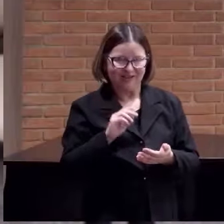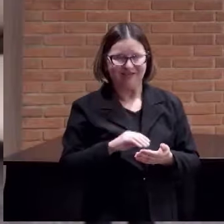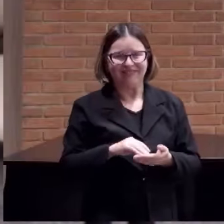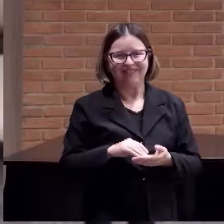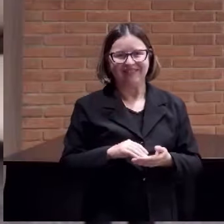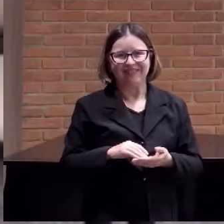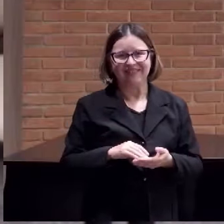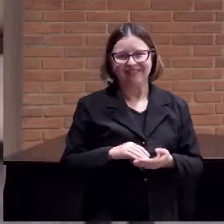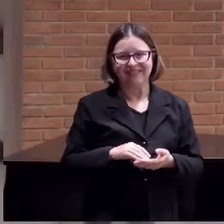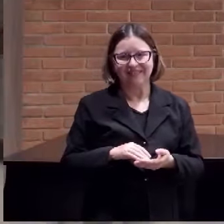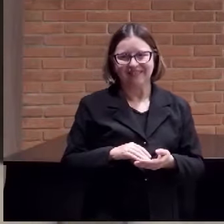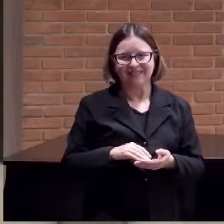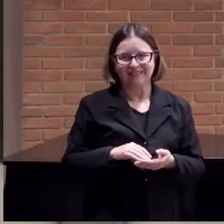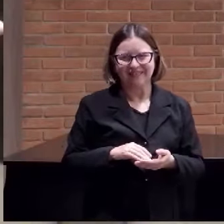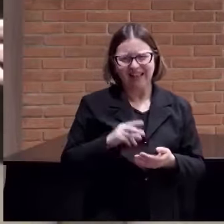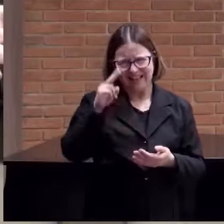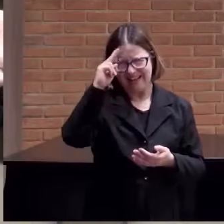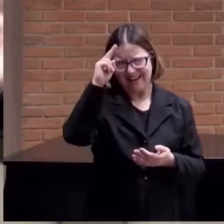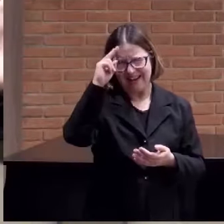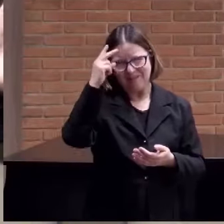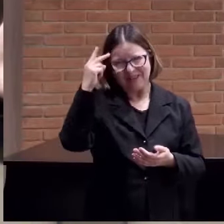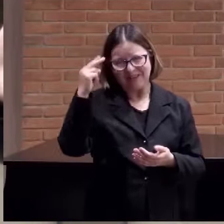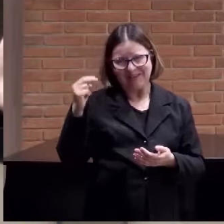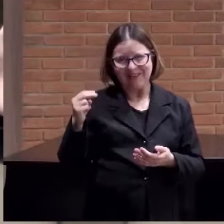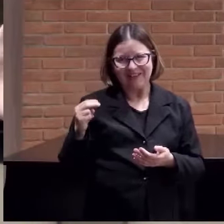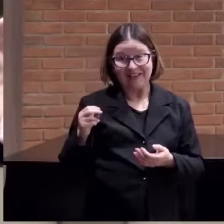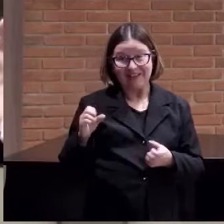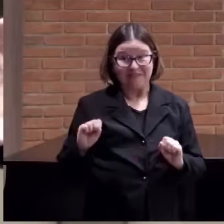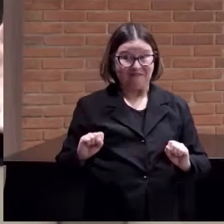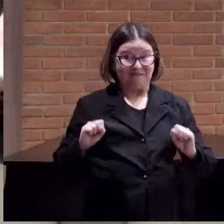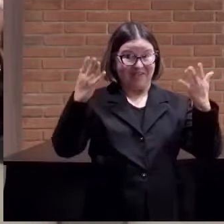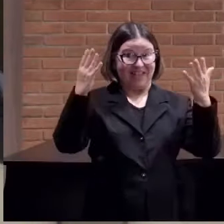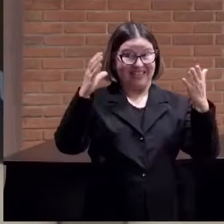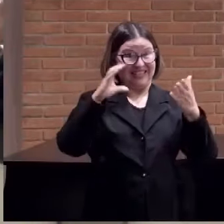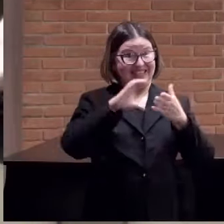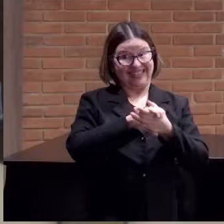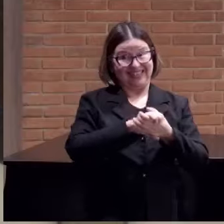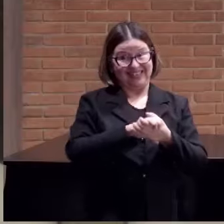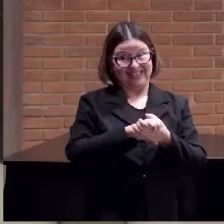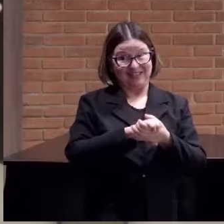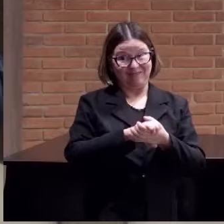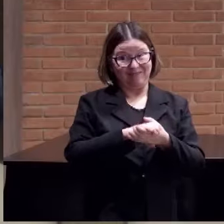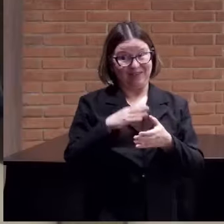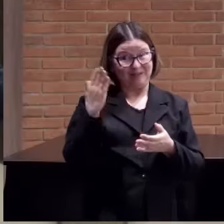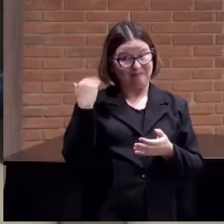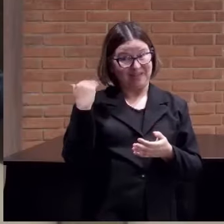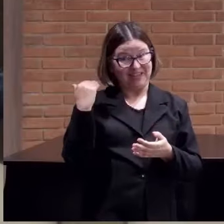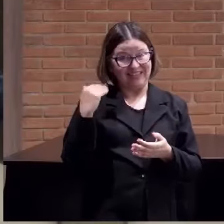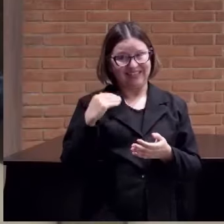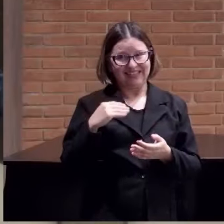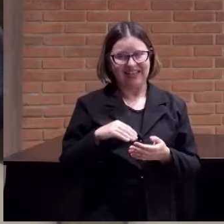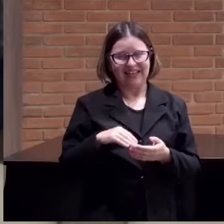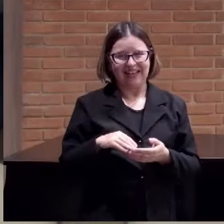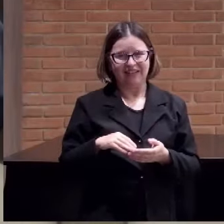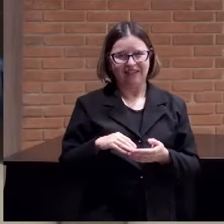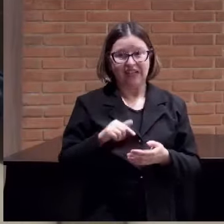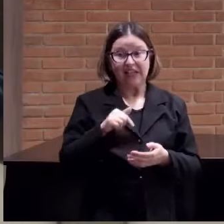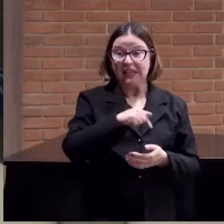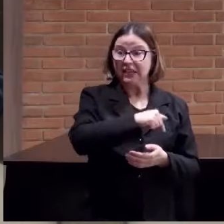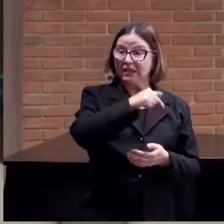Faltou vinho. Você sabe que uma festa de casamento, no tempo de Jesus, demorava